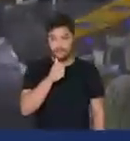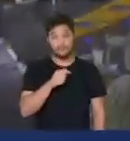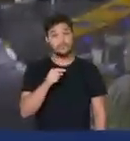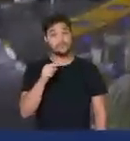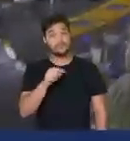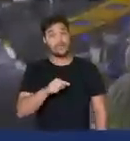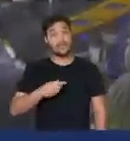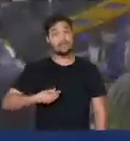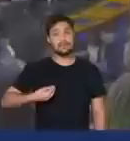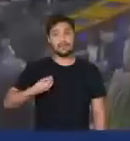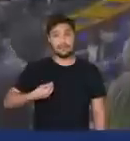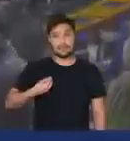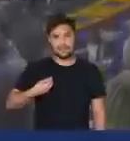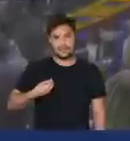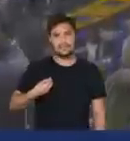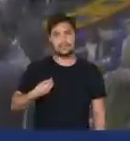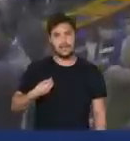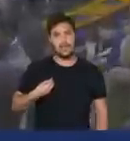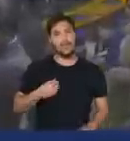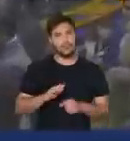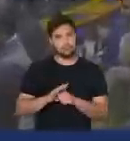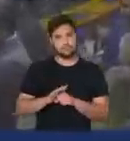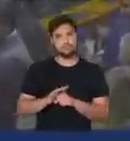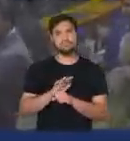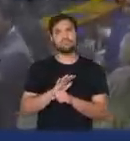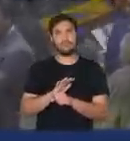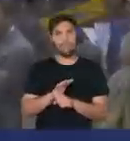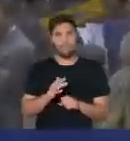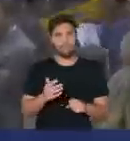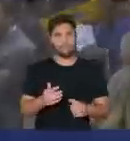foi essa presença relativamente alta,